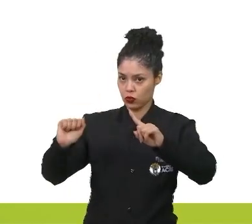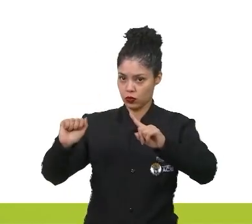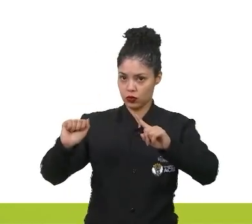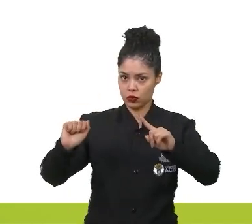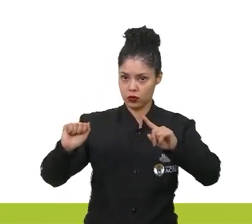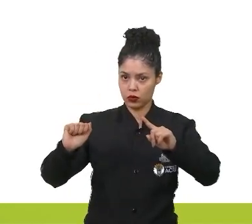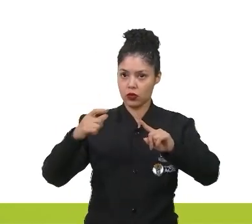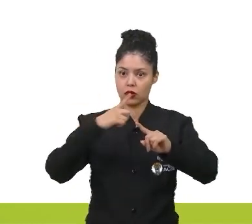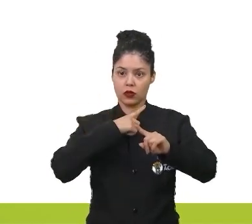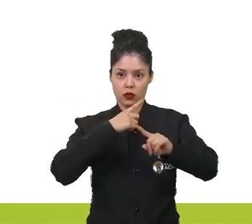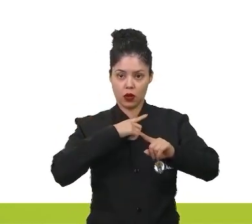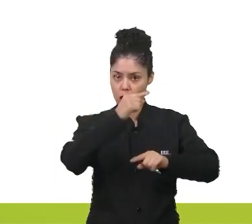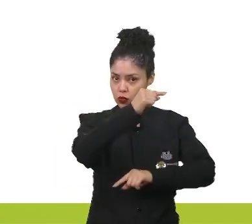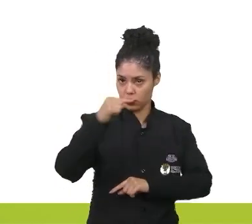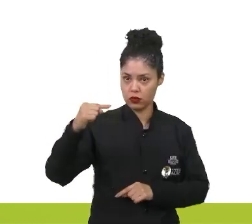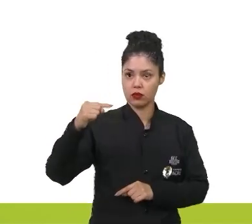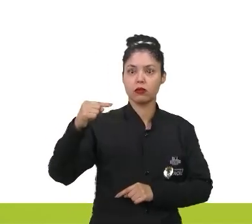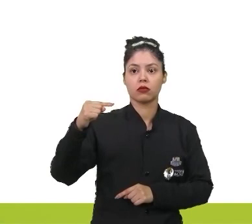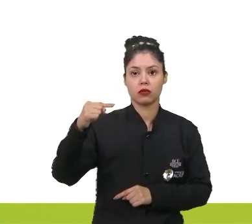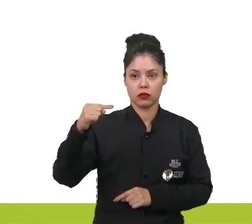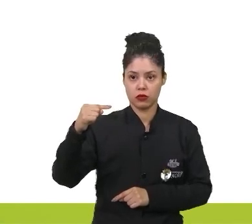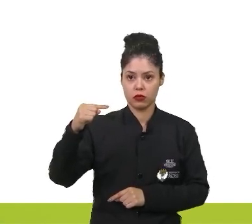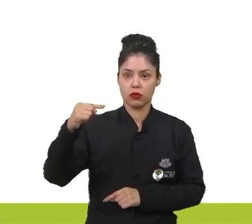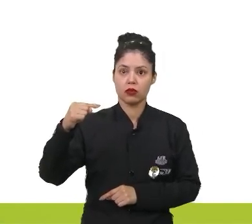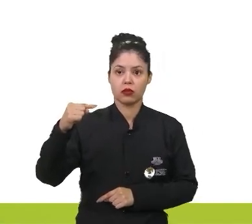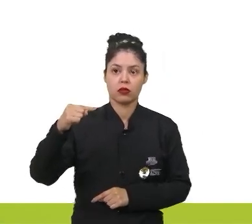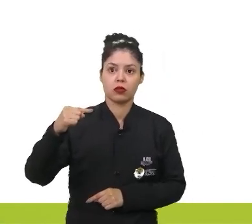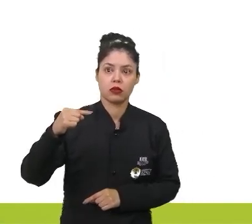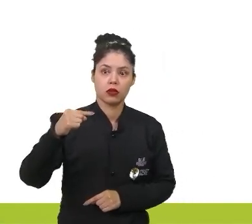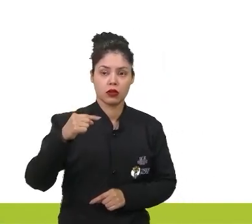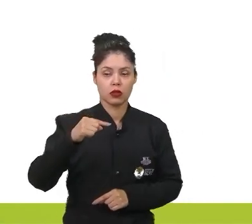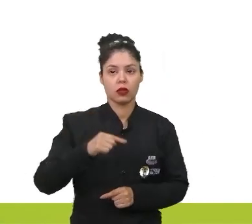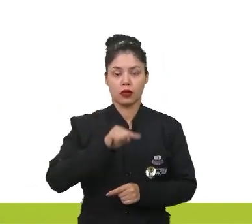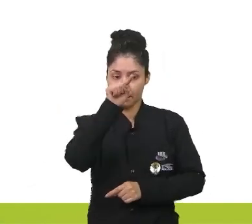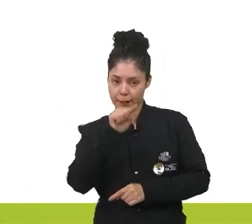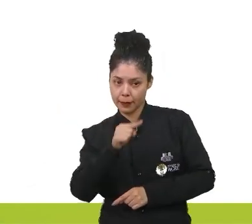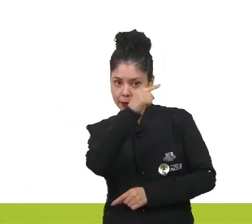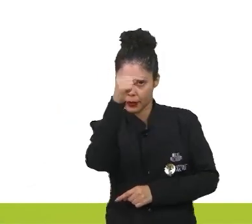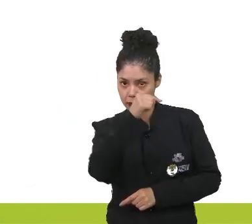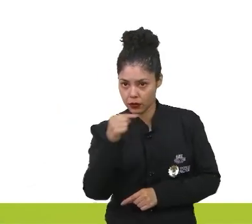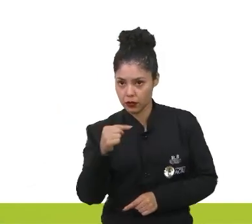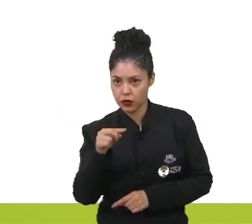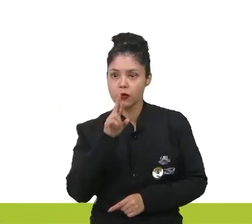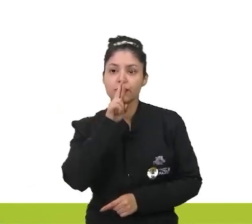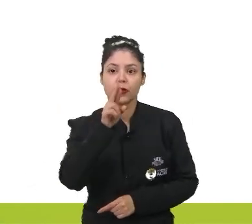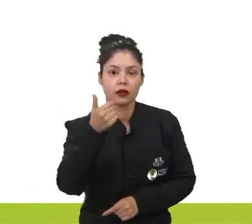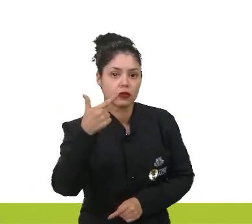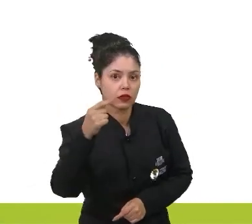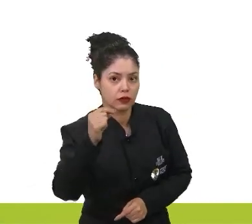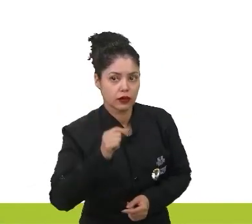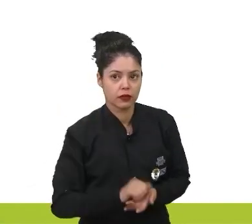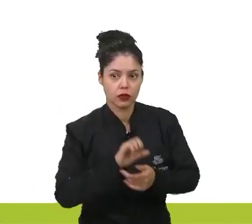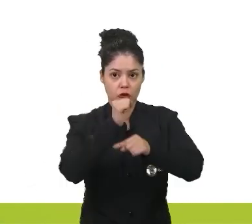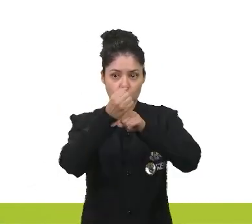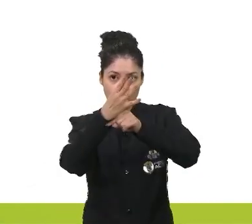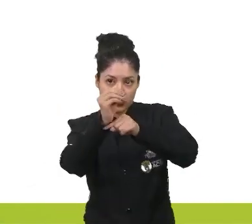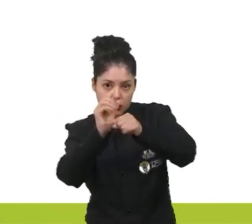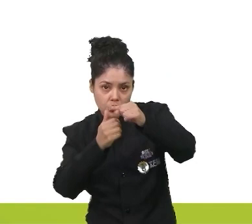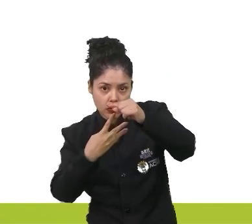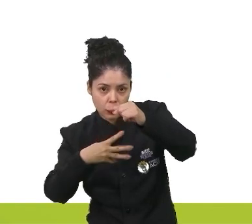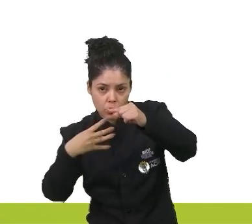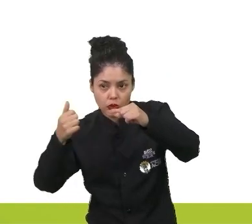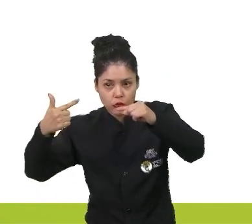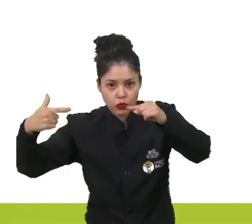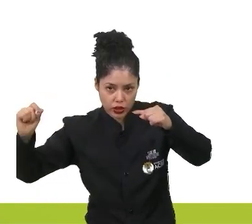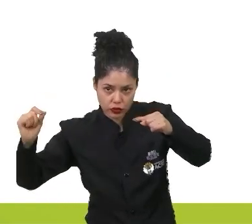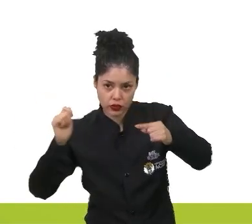vai admitir um cara negativo, multiplicou, menos com menos dá mais, primeira resposta, 20, né? No segundo